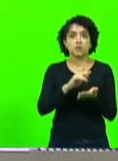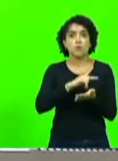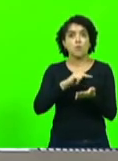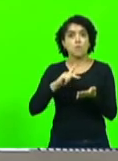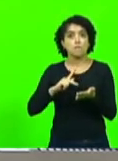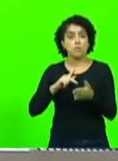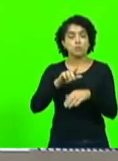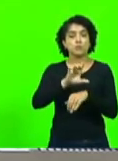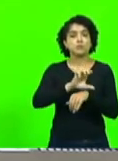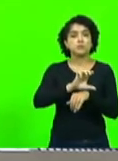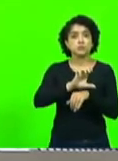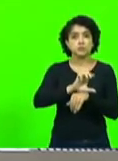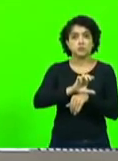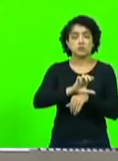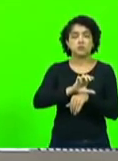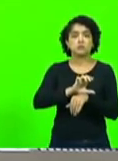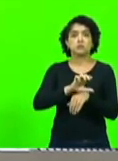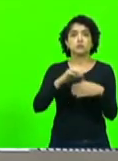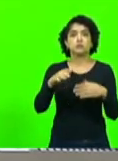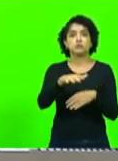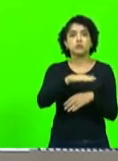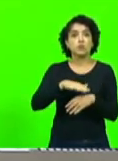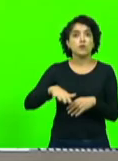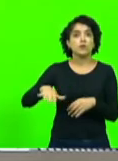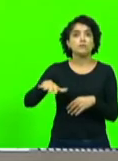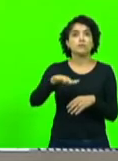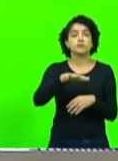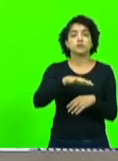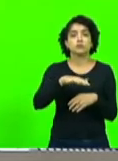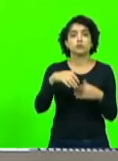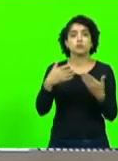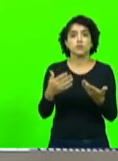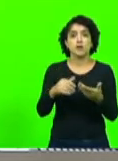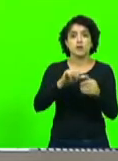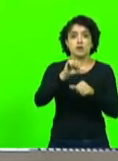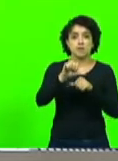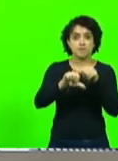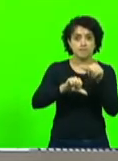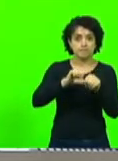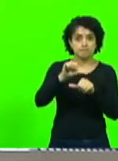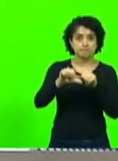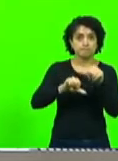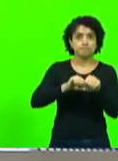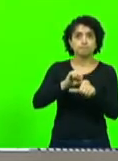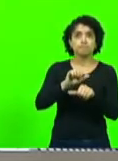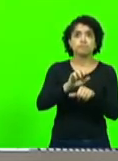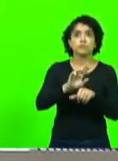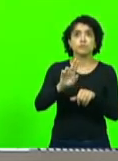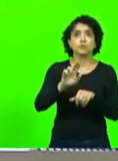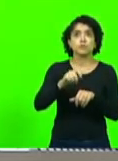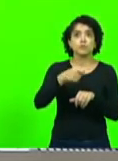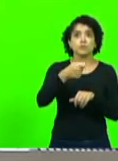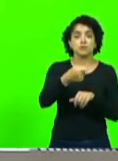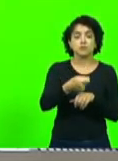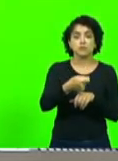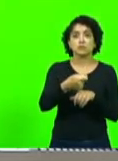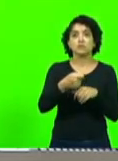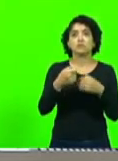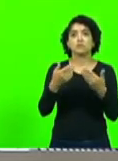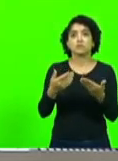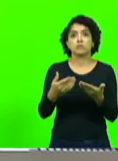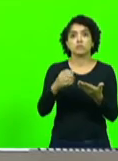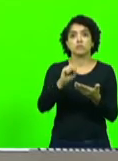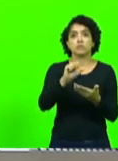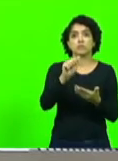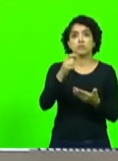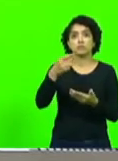estadual no âmbito para alterar a denominação da Sociedade Beneficente São Francisco